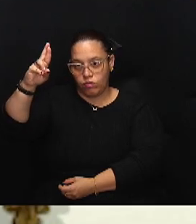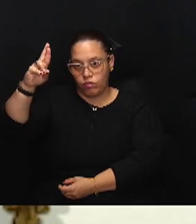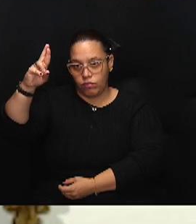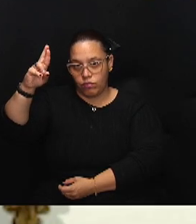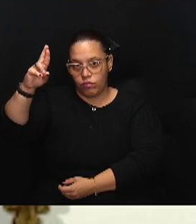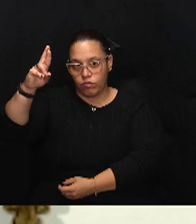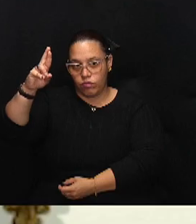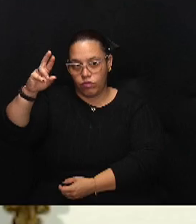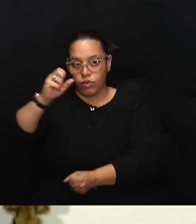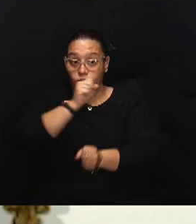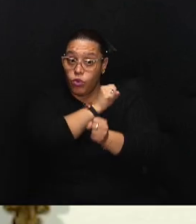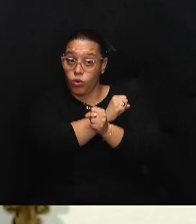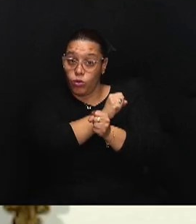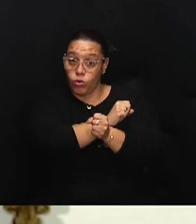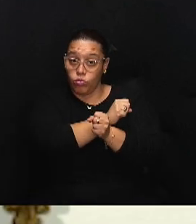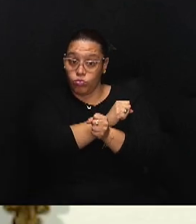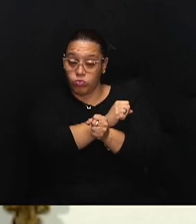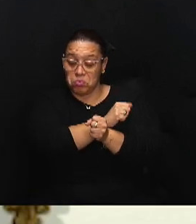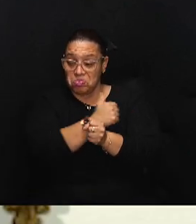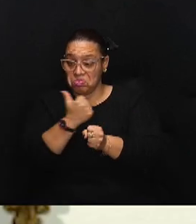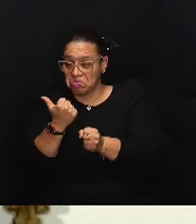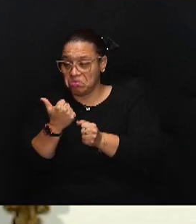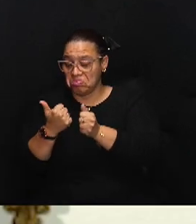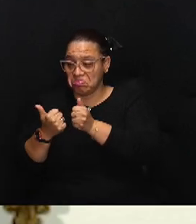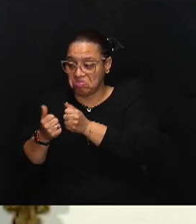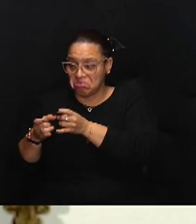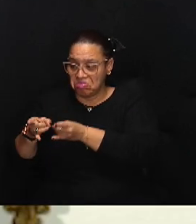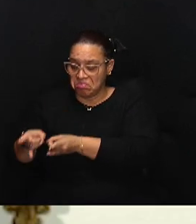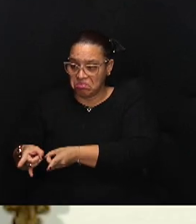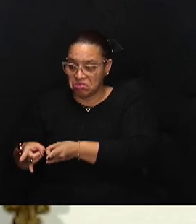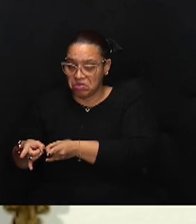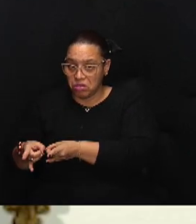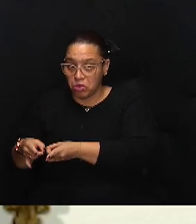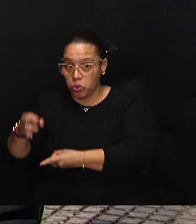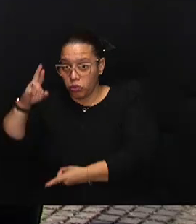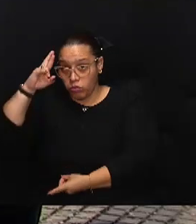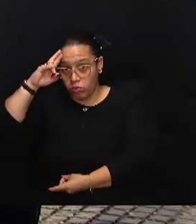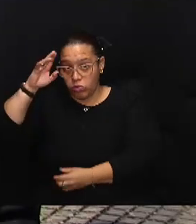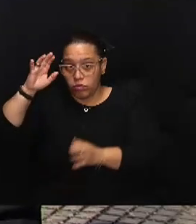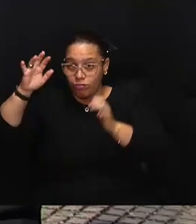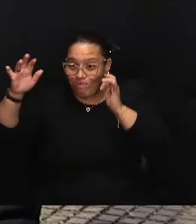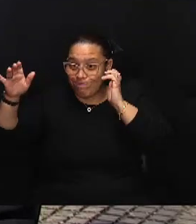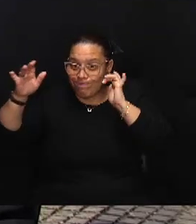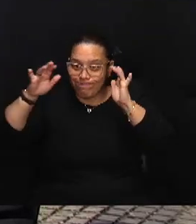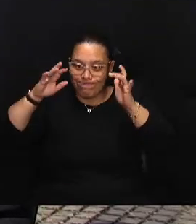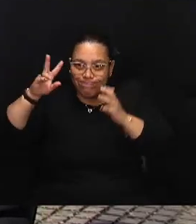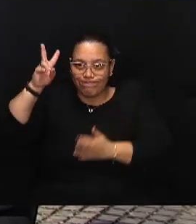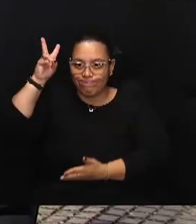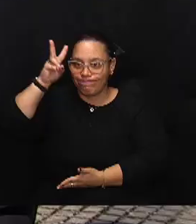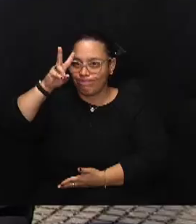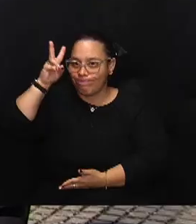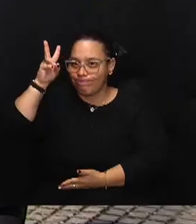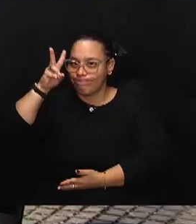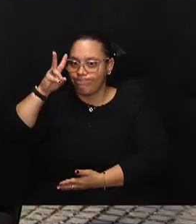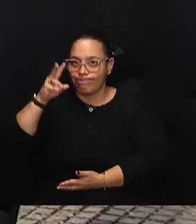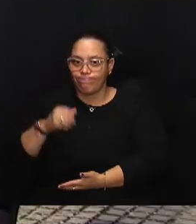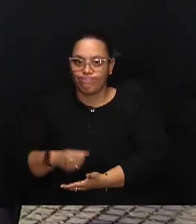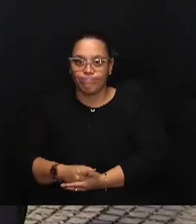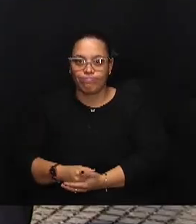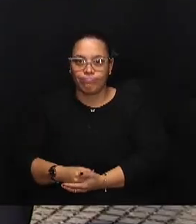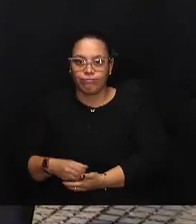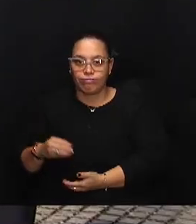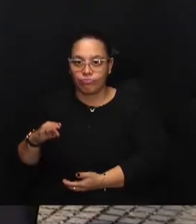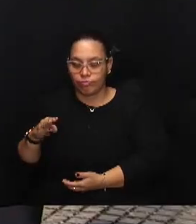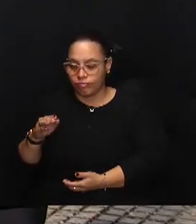homem escravizado ao lado do senhor. Existem várias teorias sobre essa história, as razões. Será que foi o barão